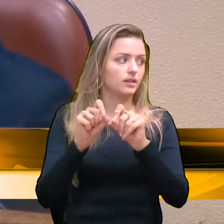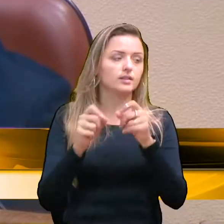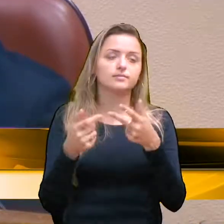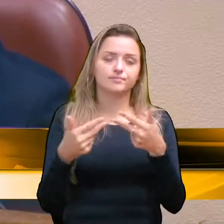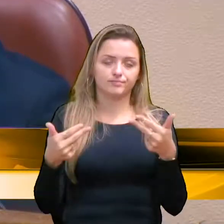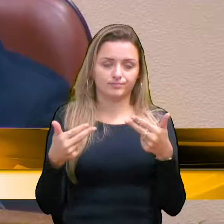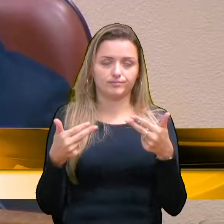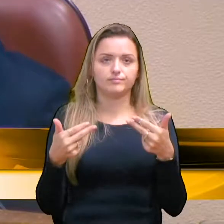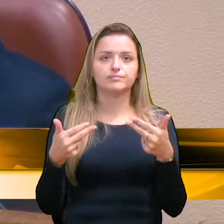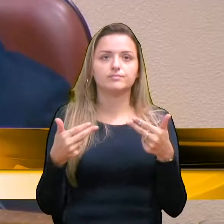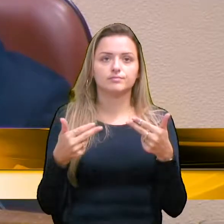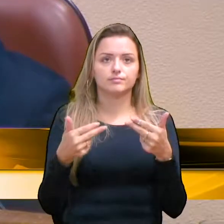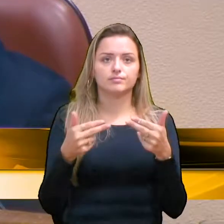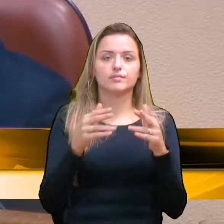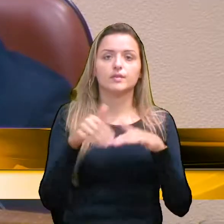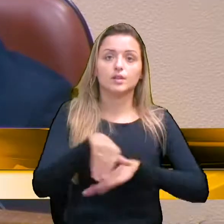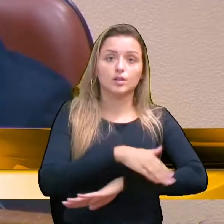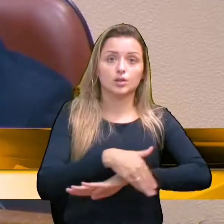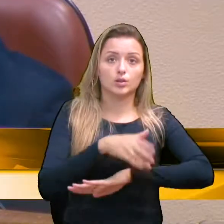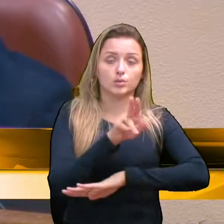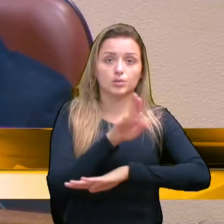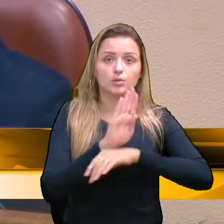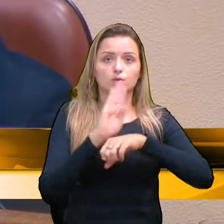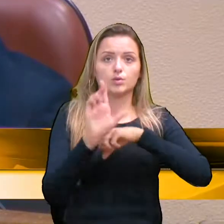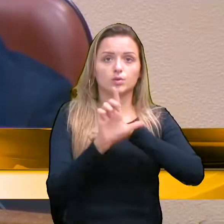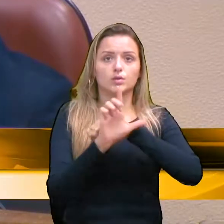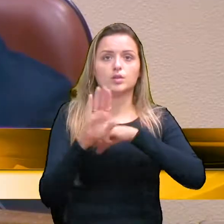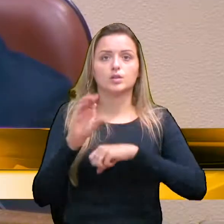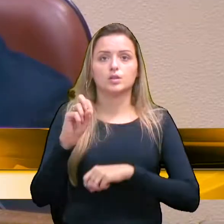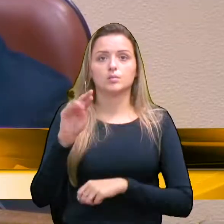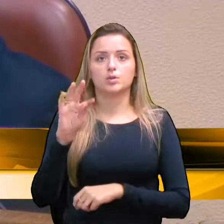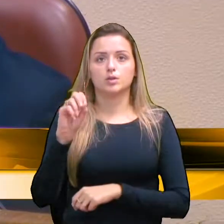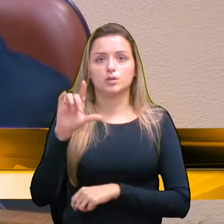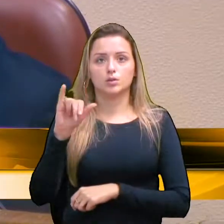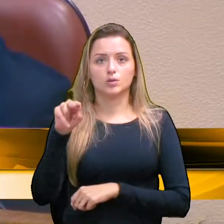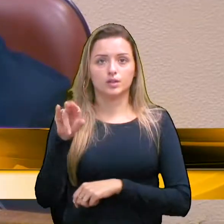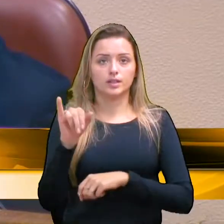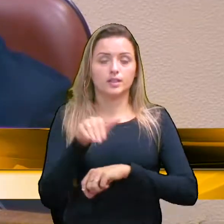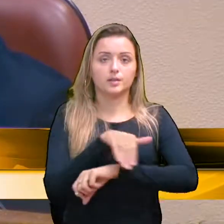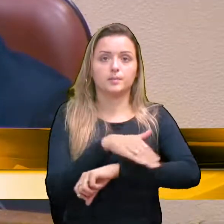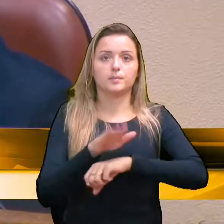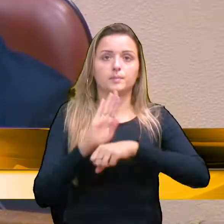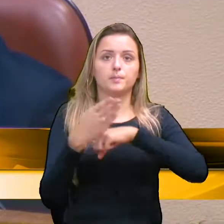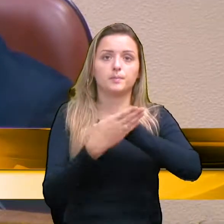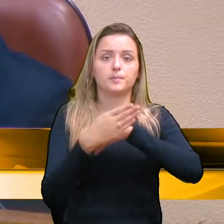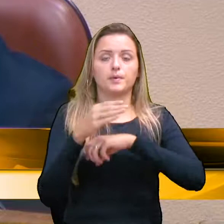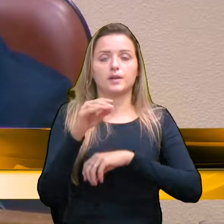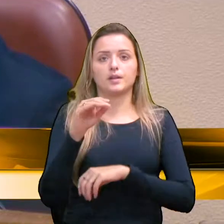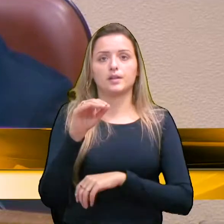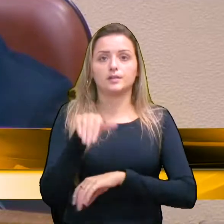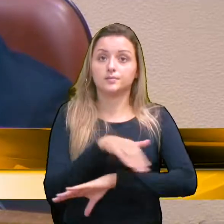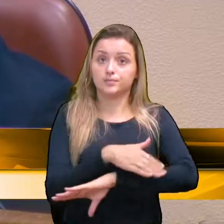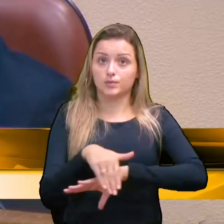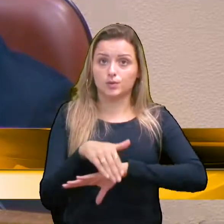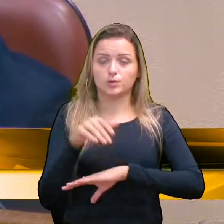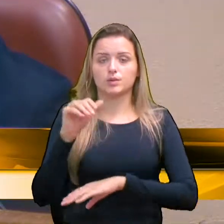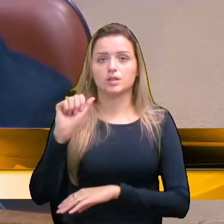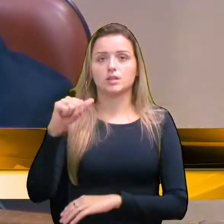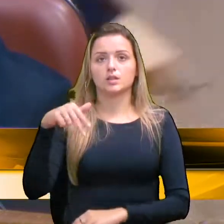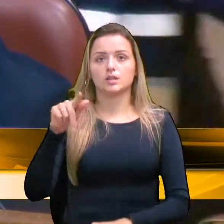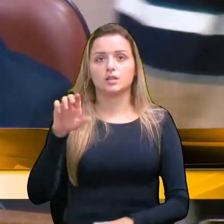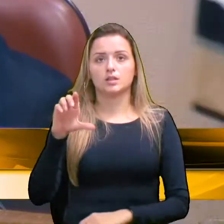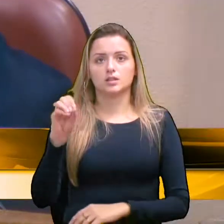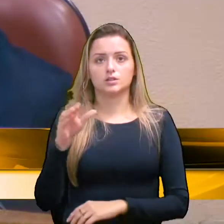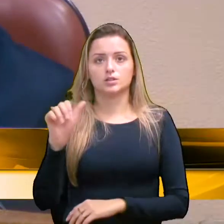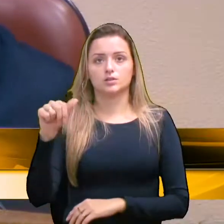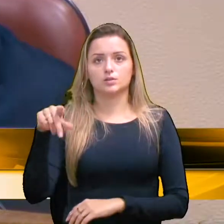Andrade Pereira Júnior, que denomina a via pública municipal do loteamento Bortolini, bairro São Virgílio, com o nome de rua Ângelo Andrés. Relator, vereador Edson da